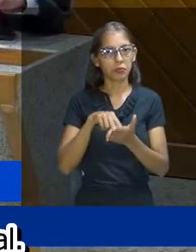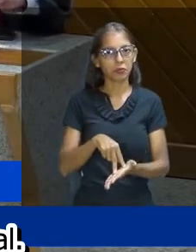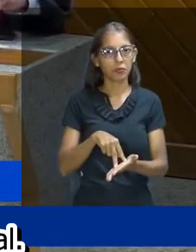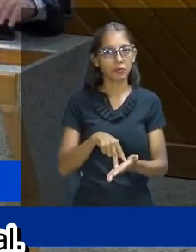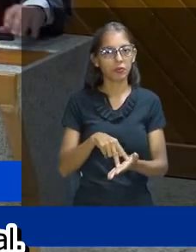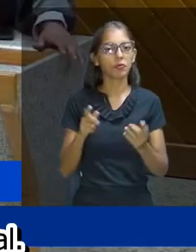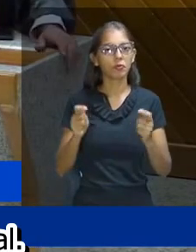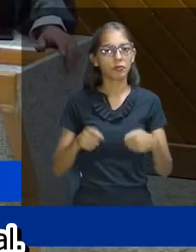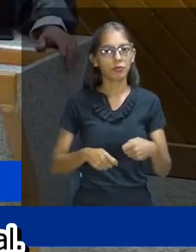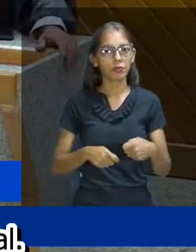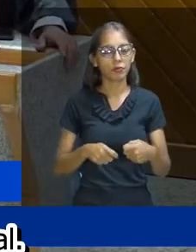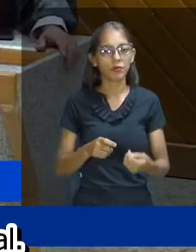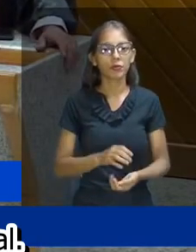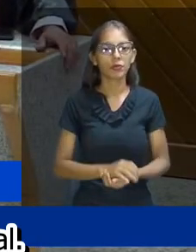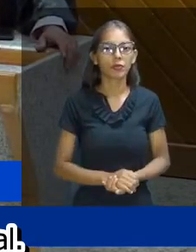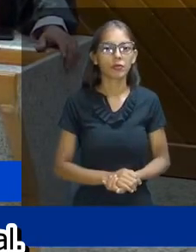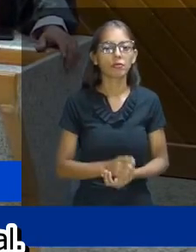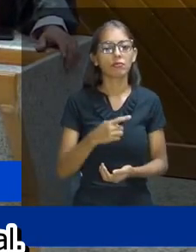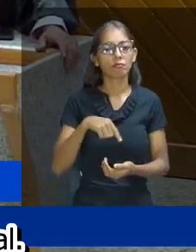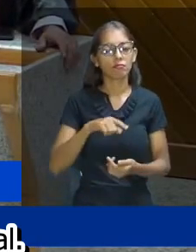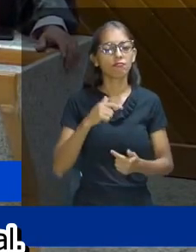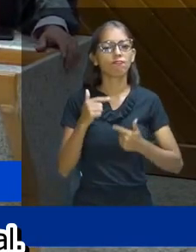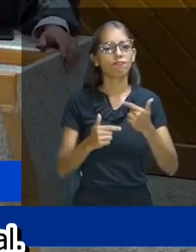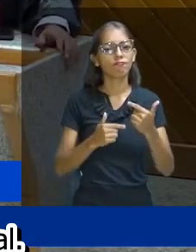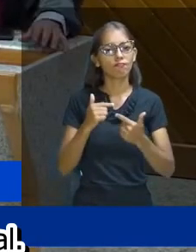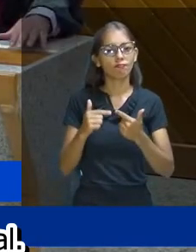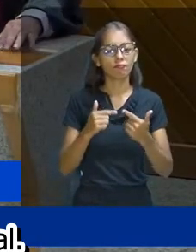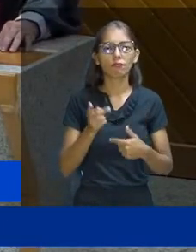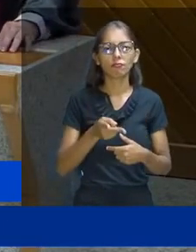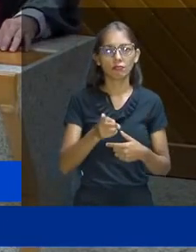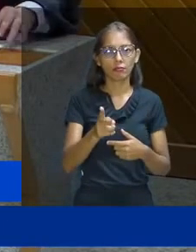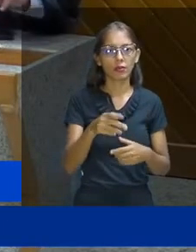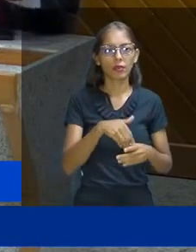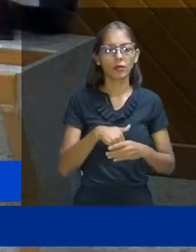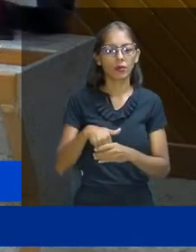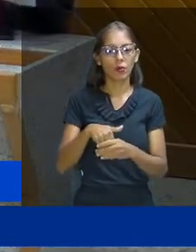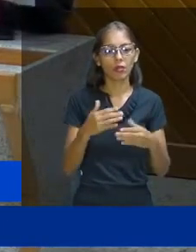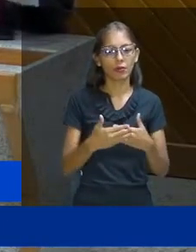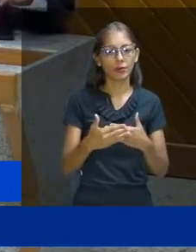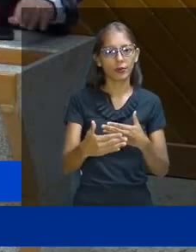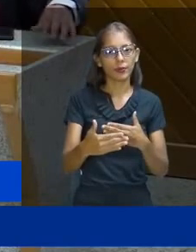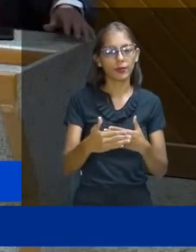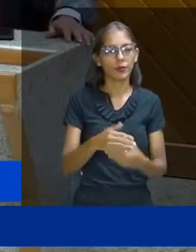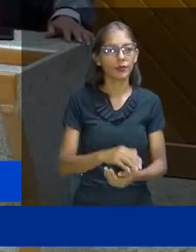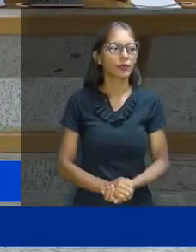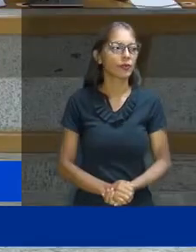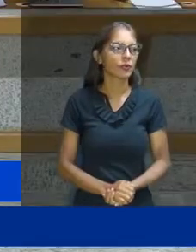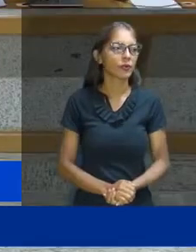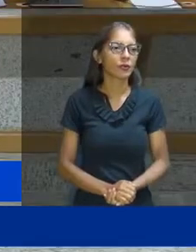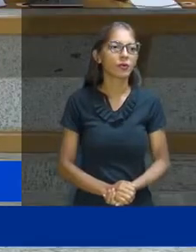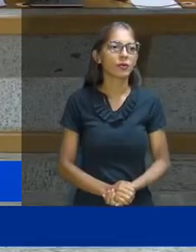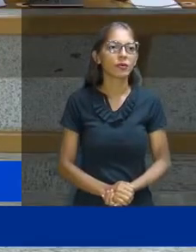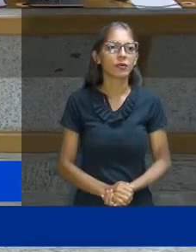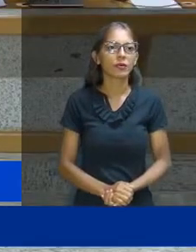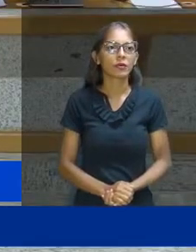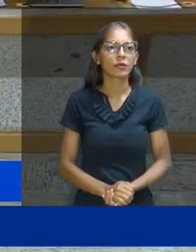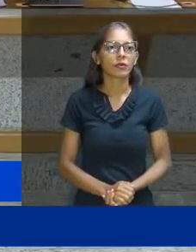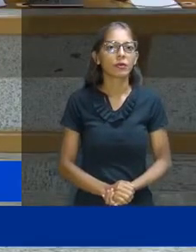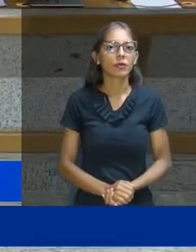vamos desenvolver o nosso papel neste ano eleitoral. São as palavras, senhor presidente.